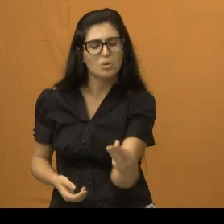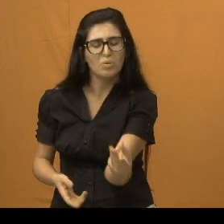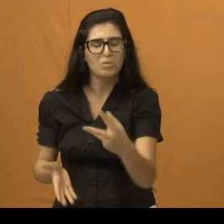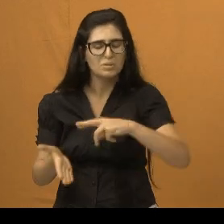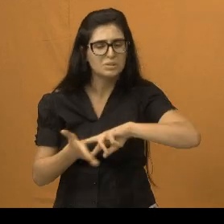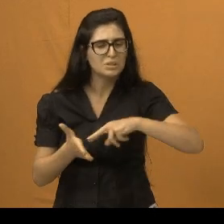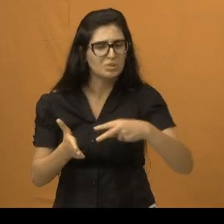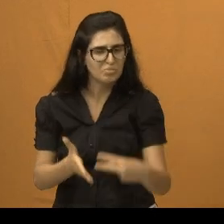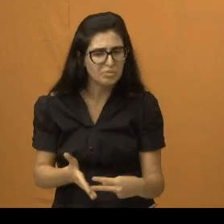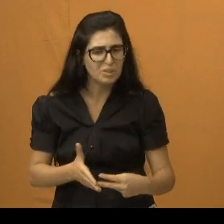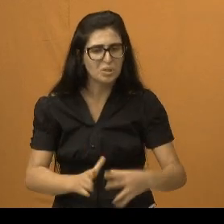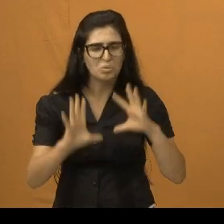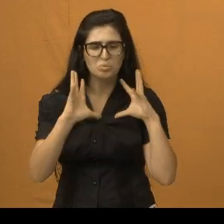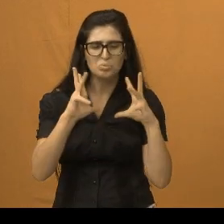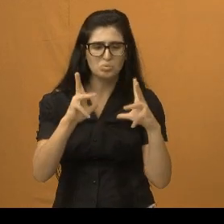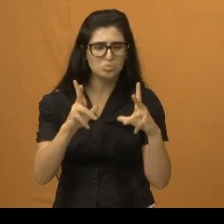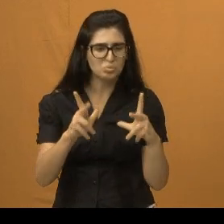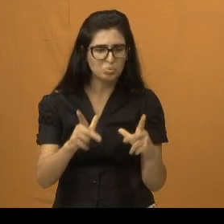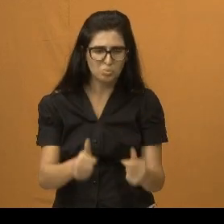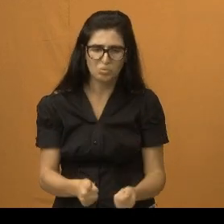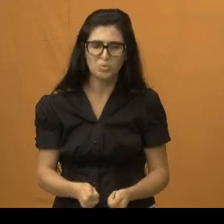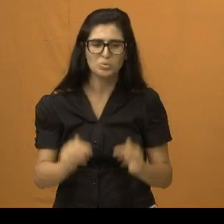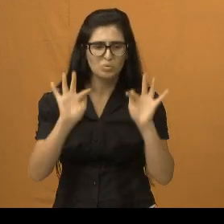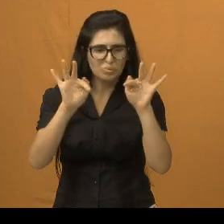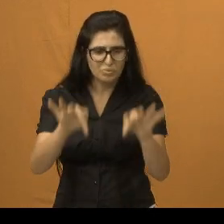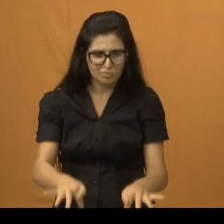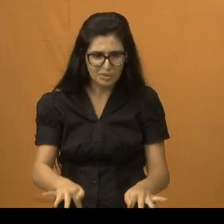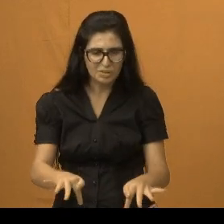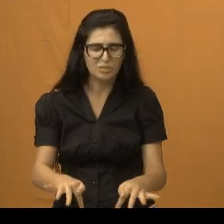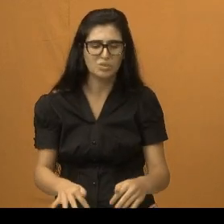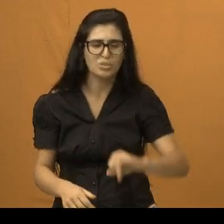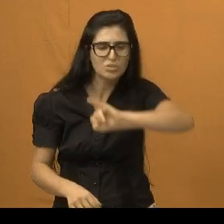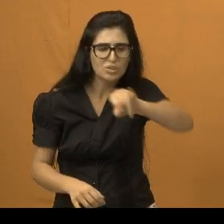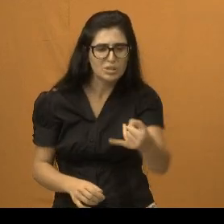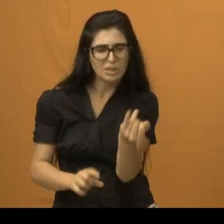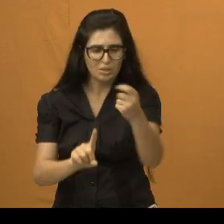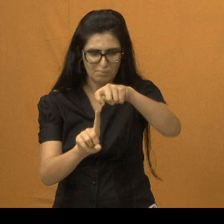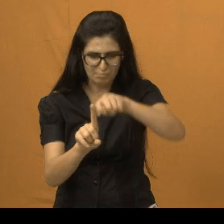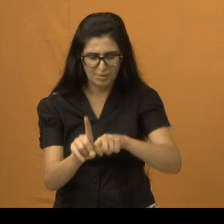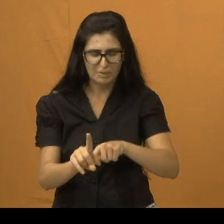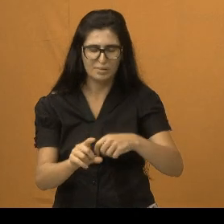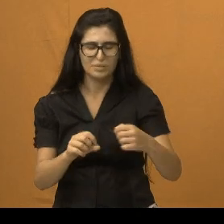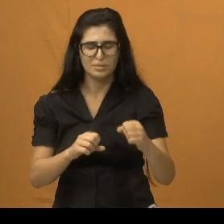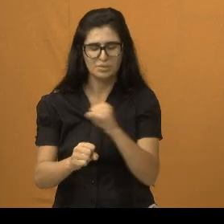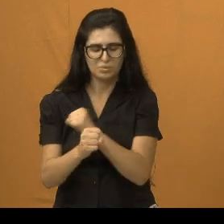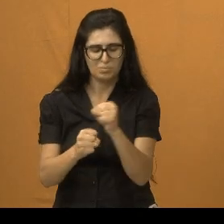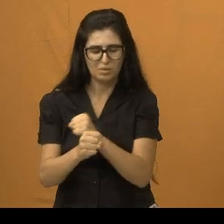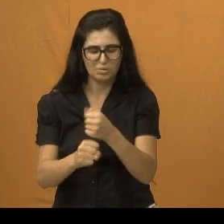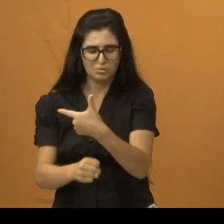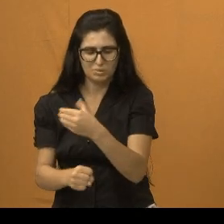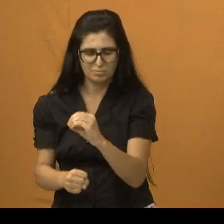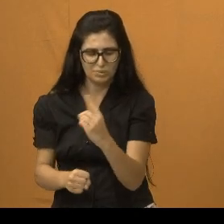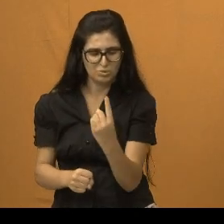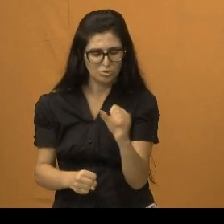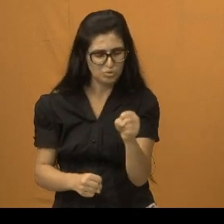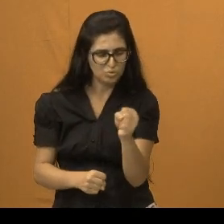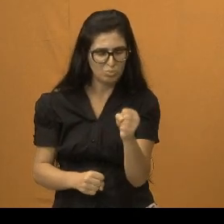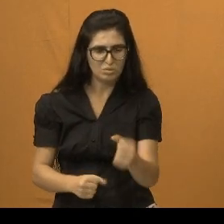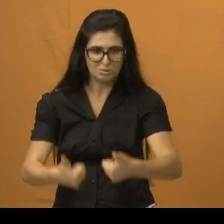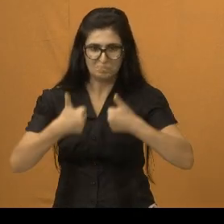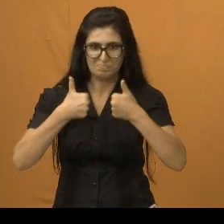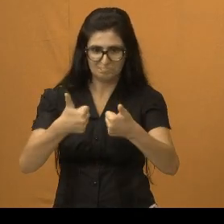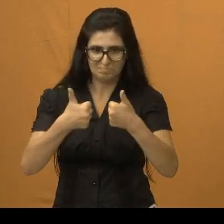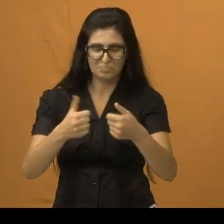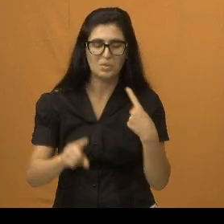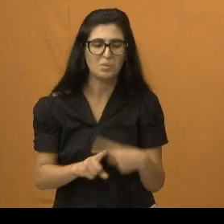praticamente todo ele saldado já em janeiro de 2018, praticamente toda a sua integridade, porque nós tínhamos recursos